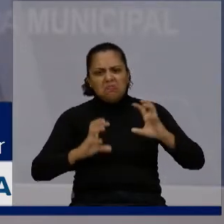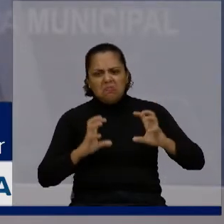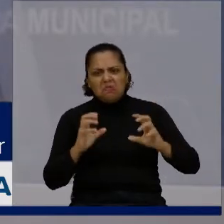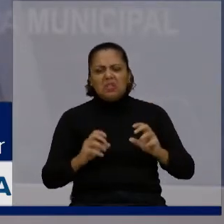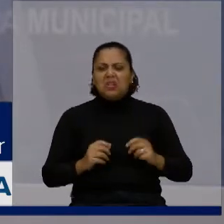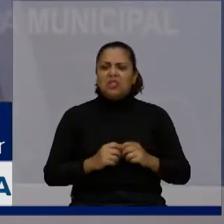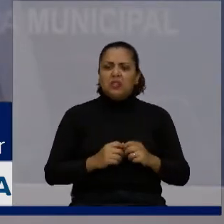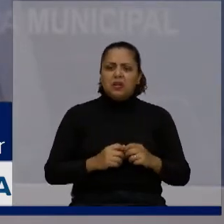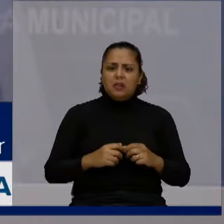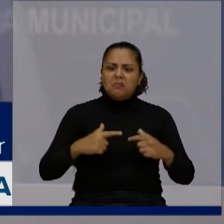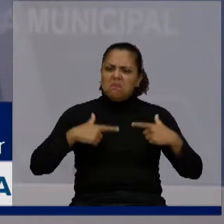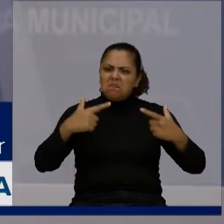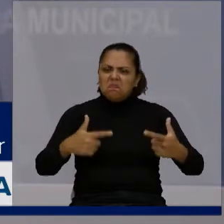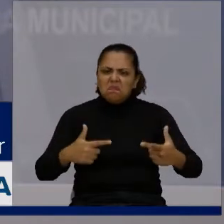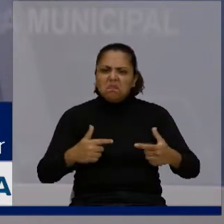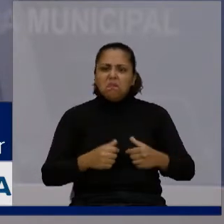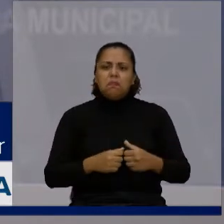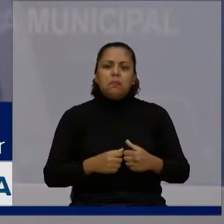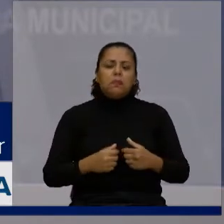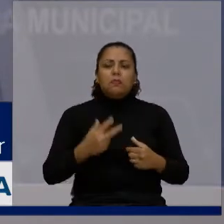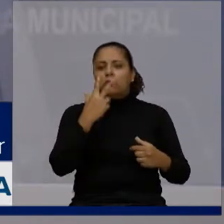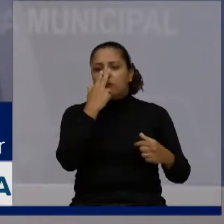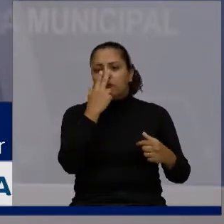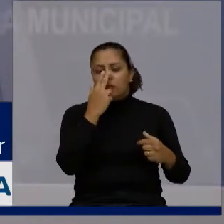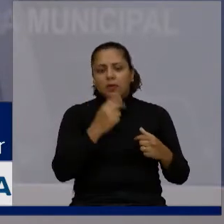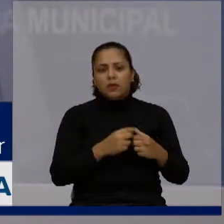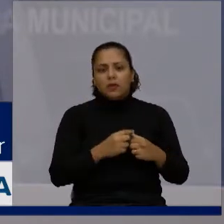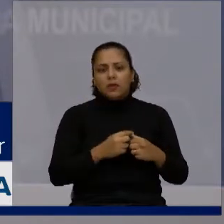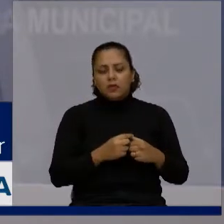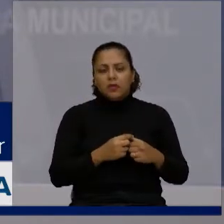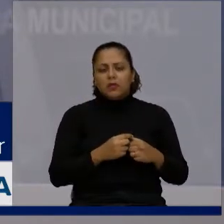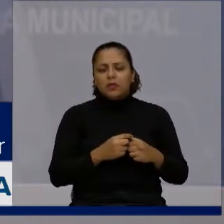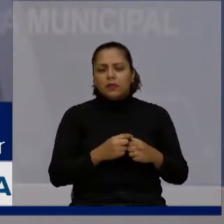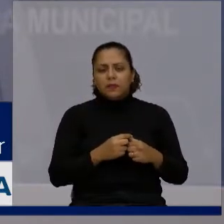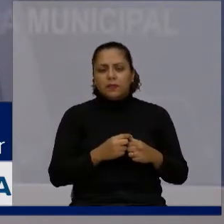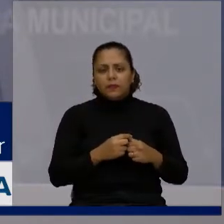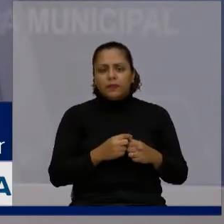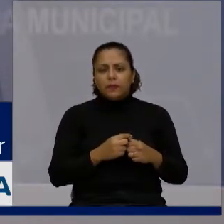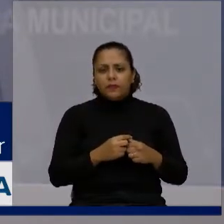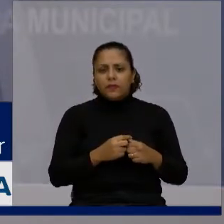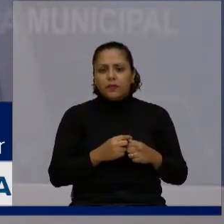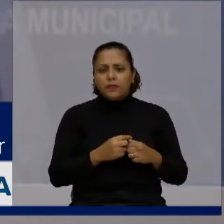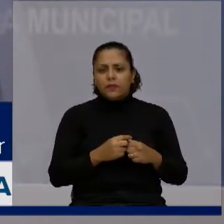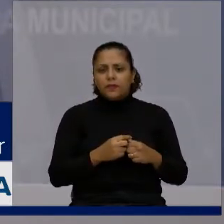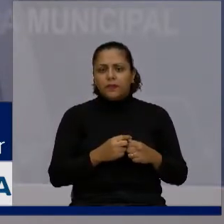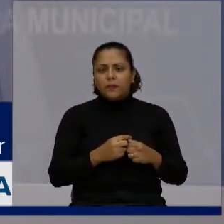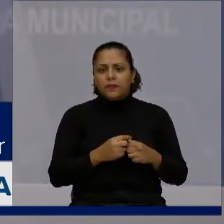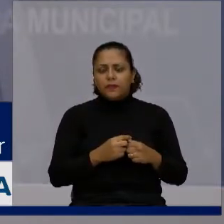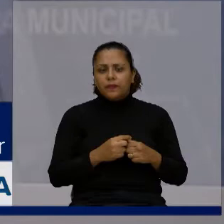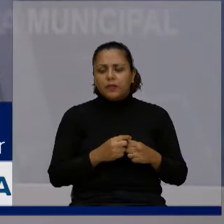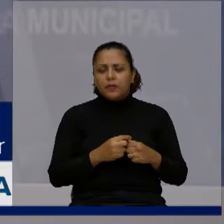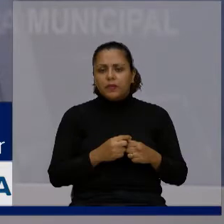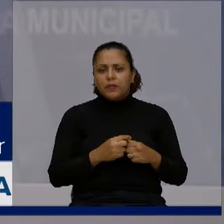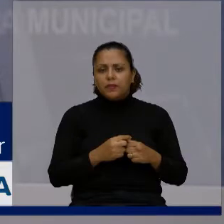eleitoral, muitas vezes sendo aí levantado por algumas partes.